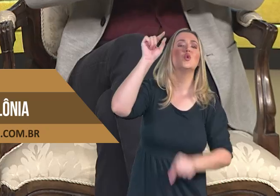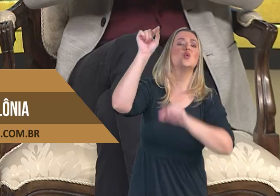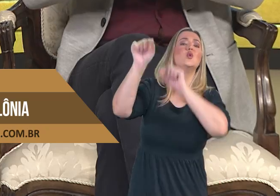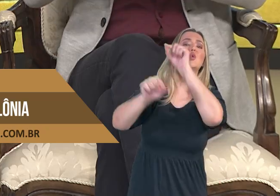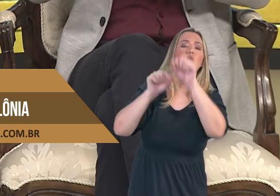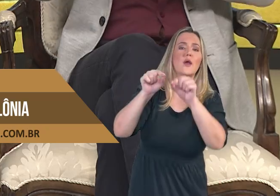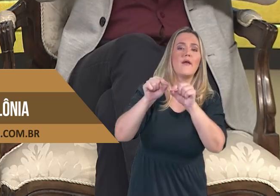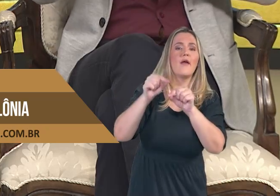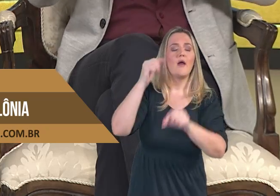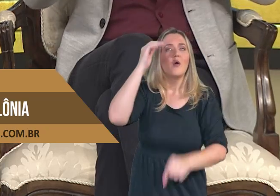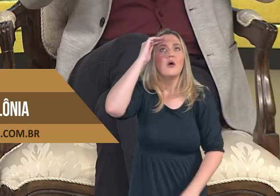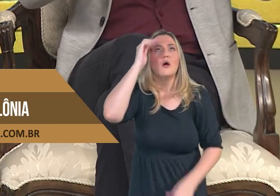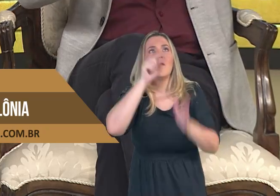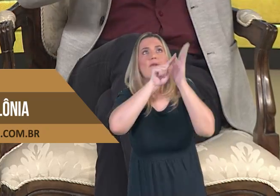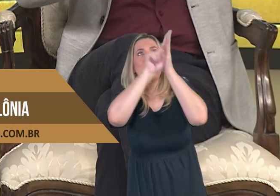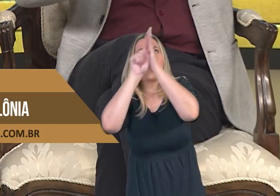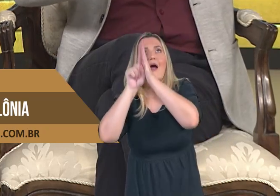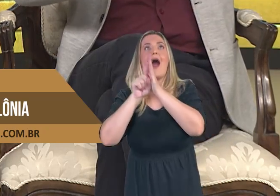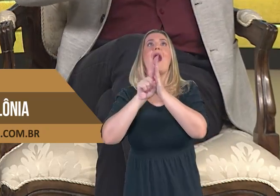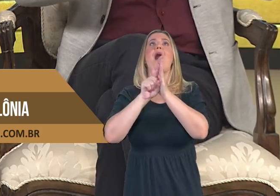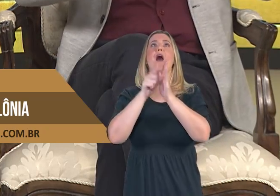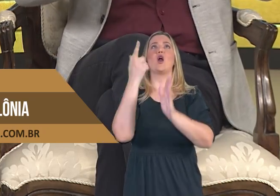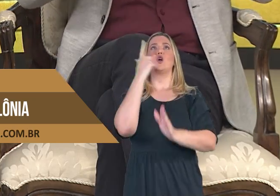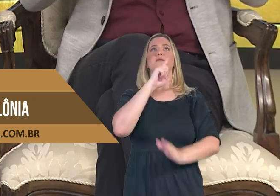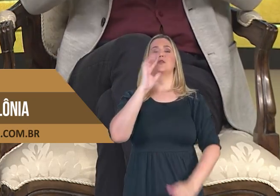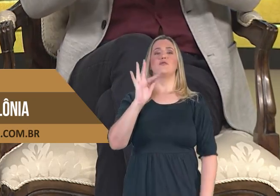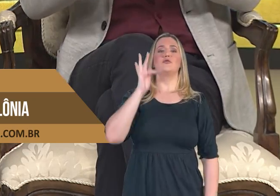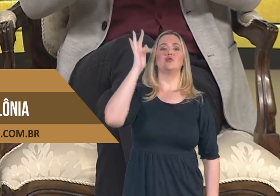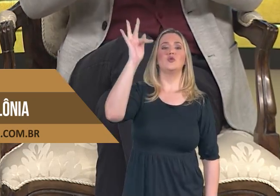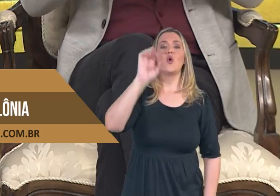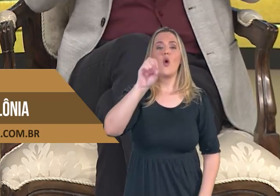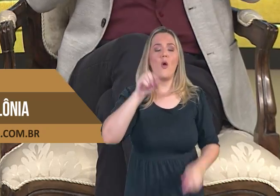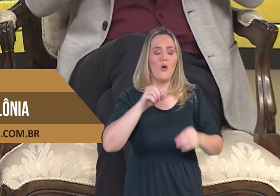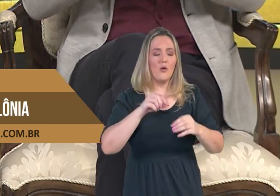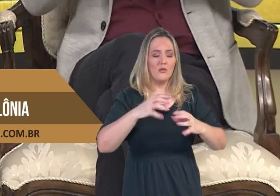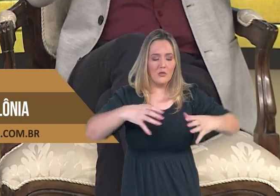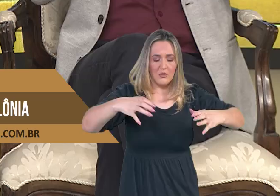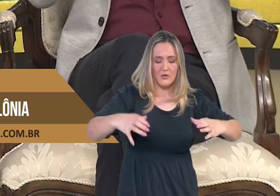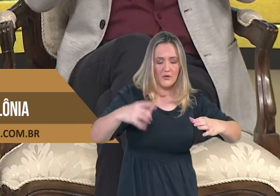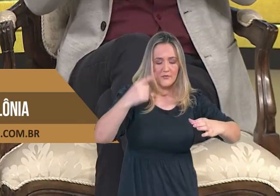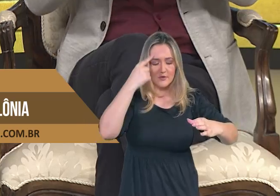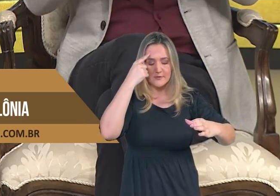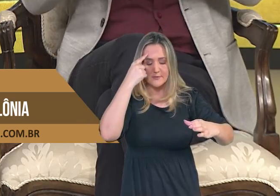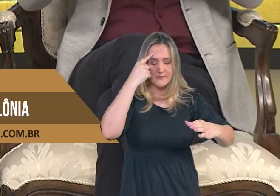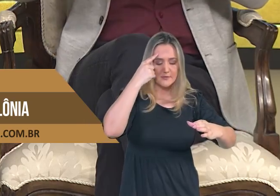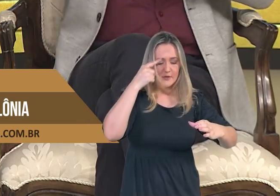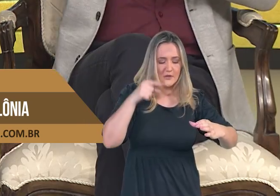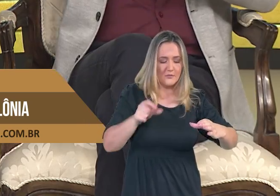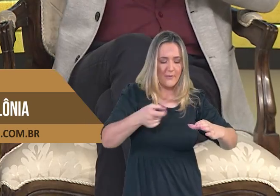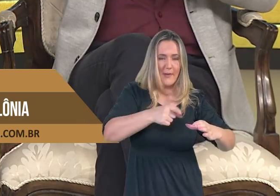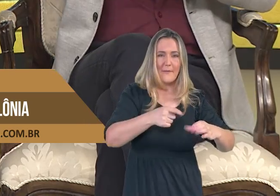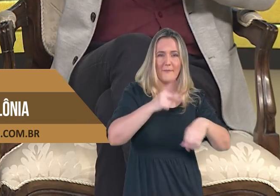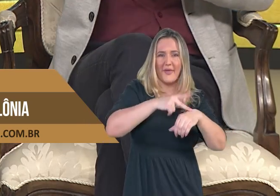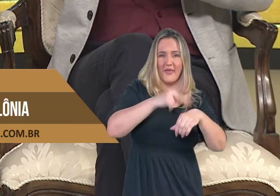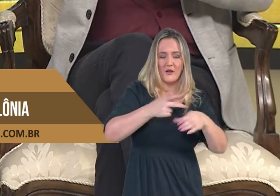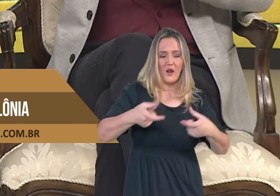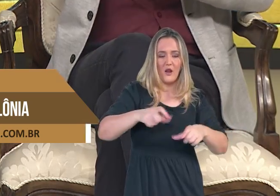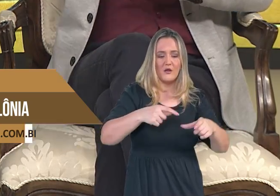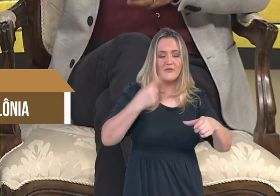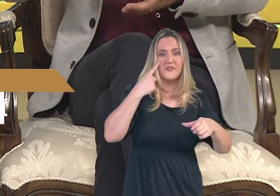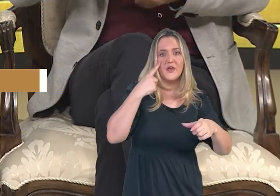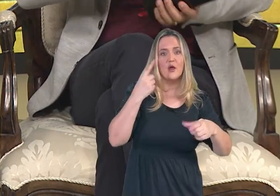secretas através de sinais ou de atividades sobrenaturais nos céus. Mas Deus proíbe isso. A Bíblia nos